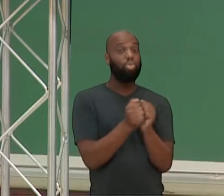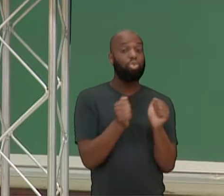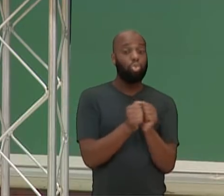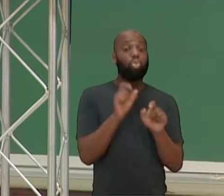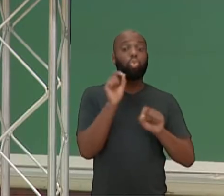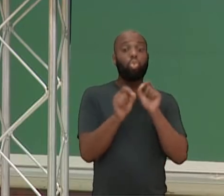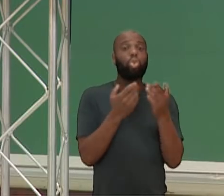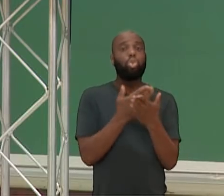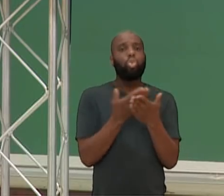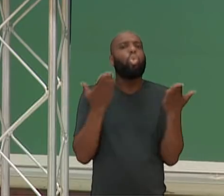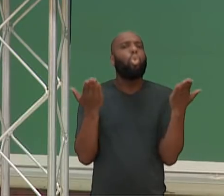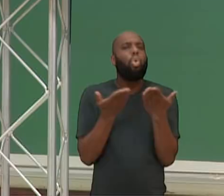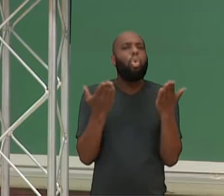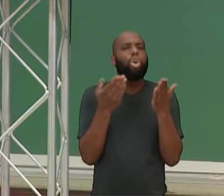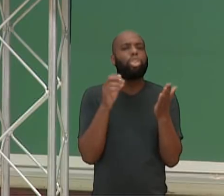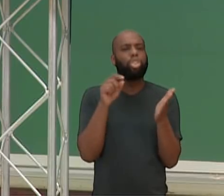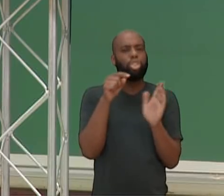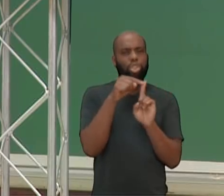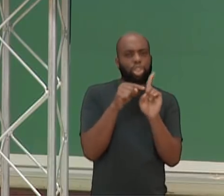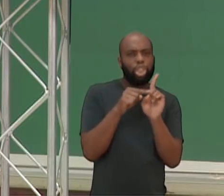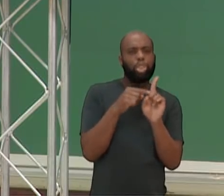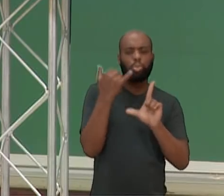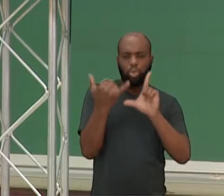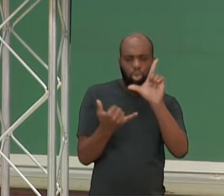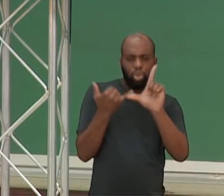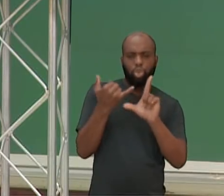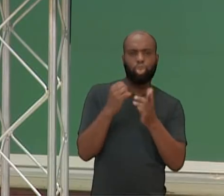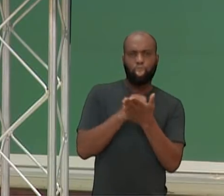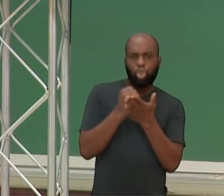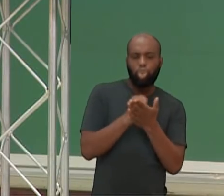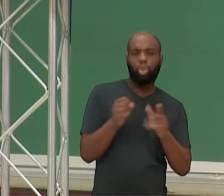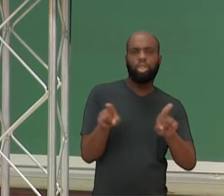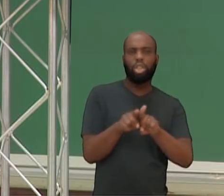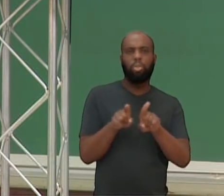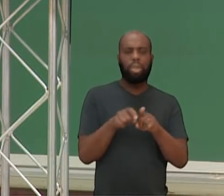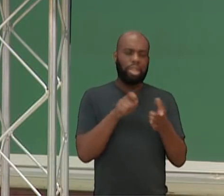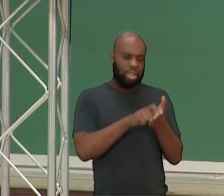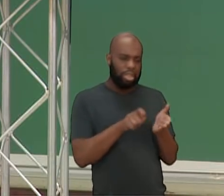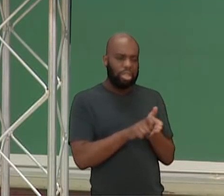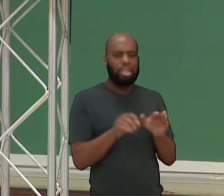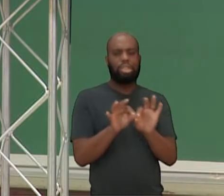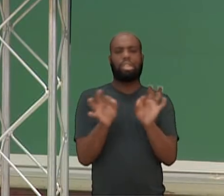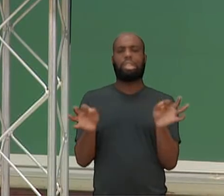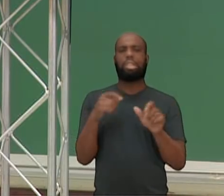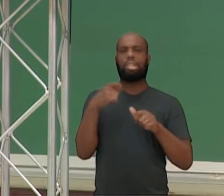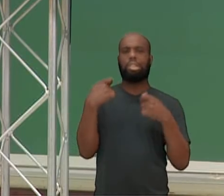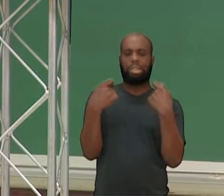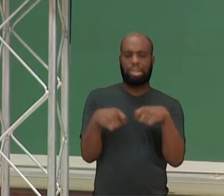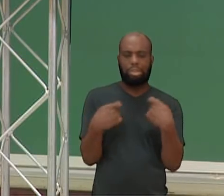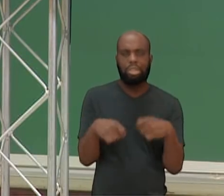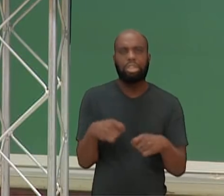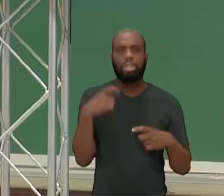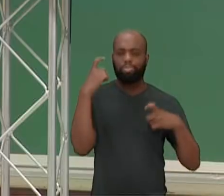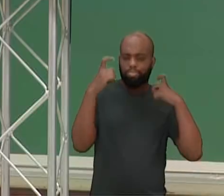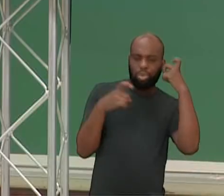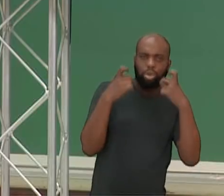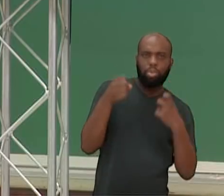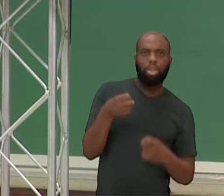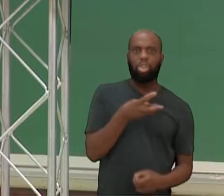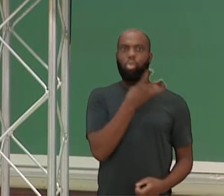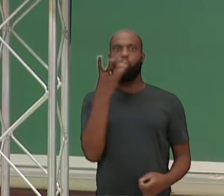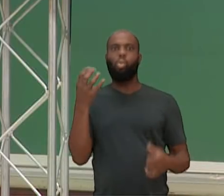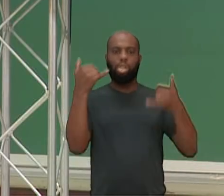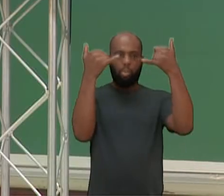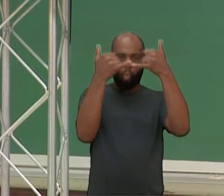né? Tipo, bem simples, bem fácil, letra corrida, não precisa, né, se preocupar assim com quantidade, quanto